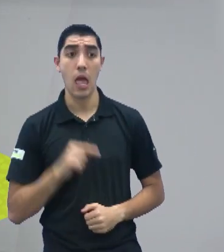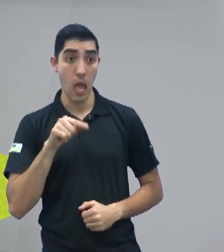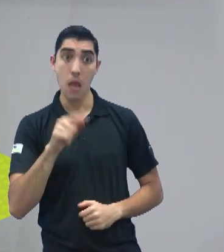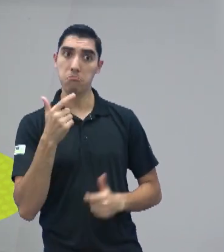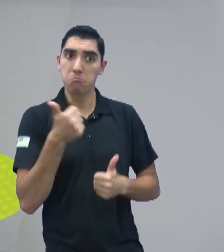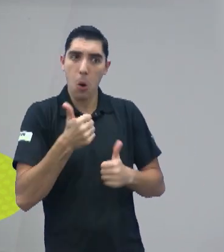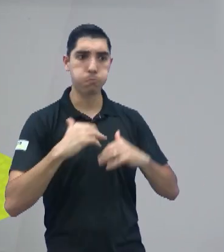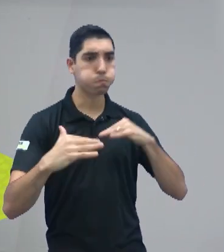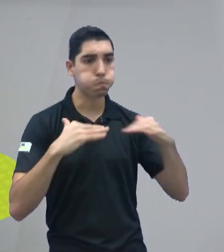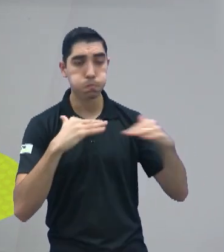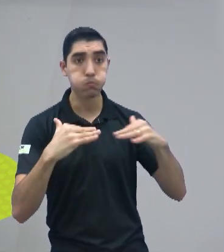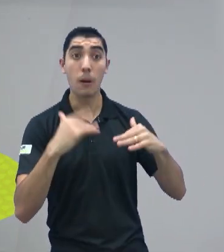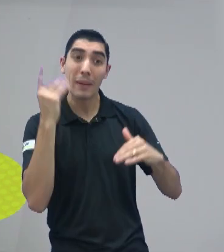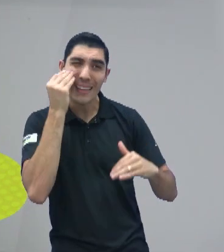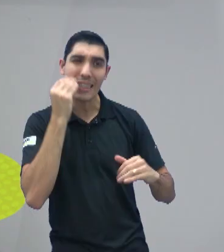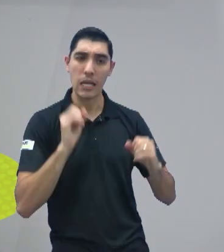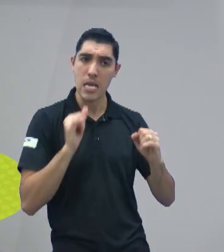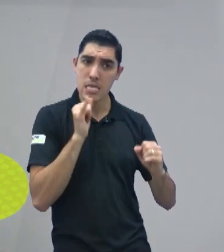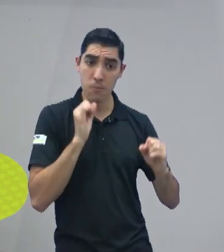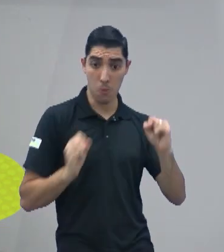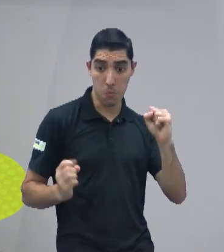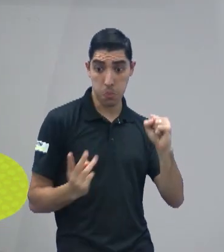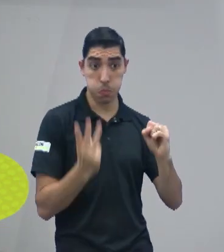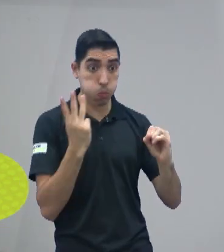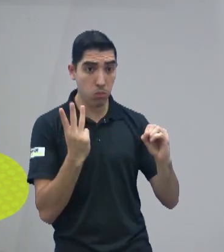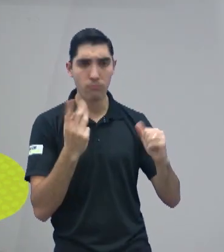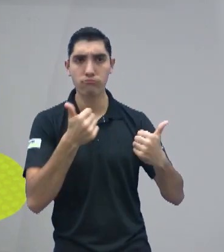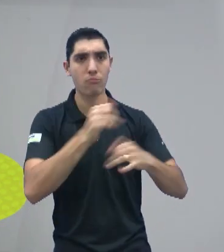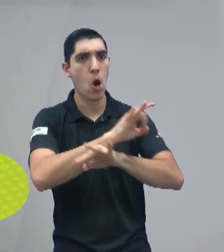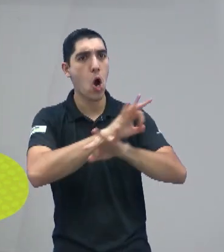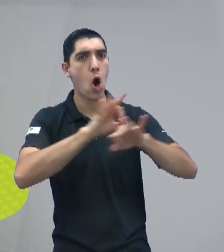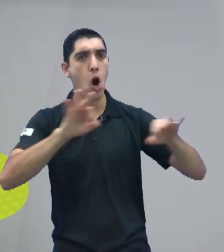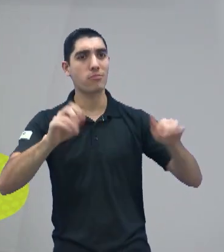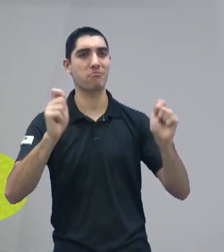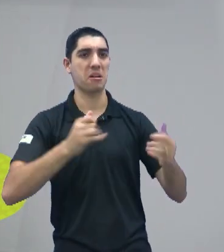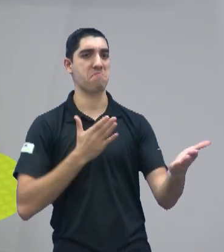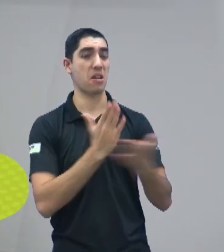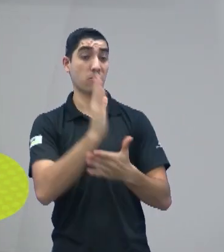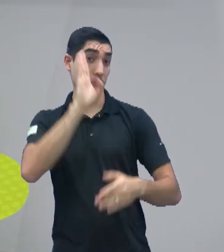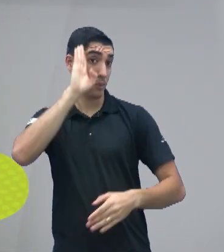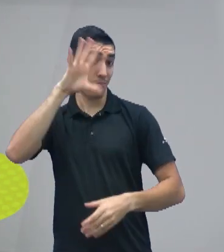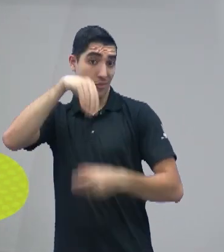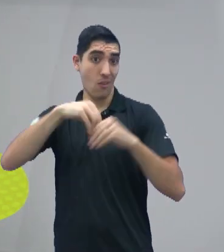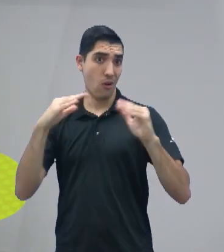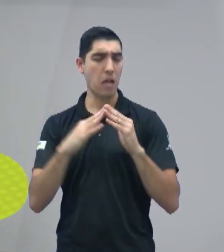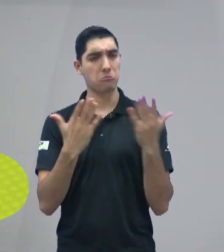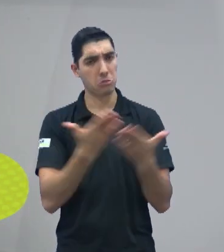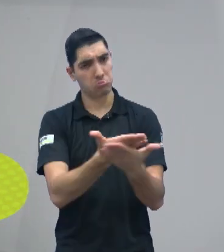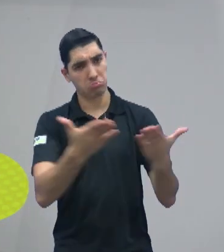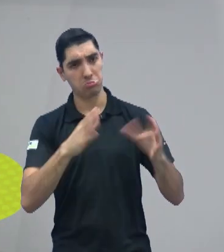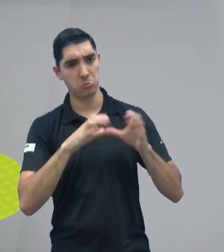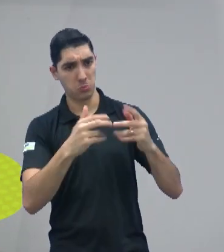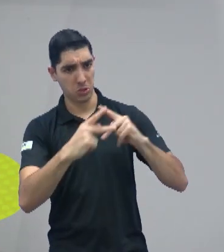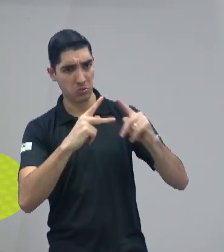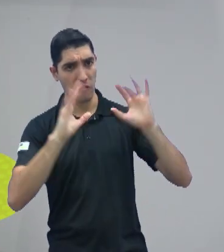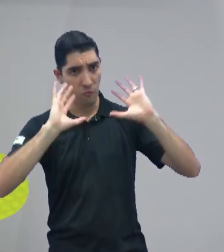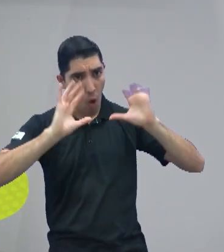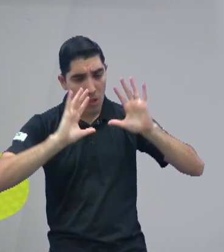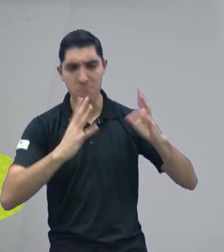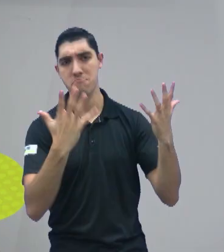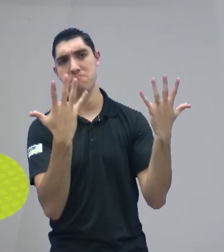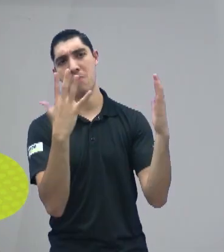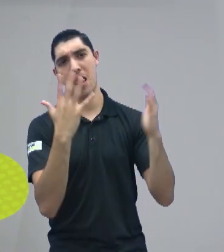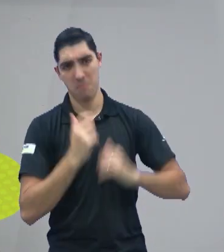pelo menos 3-1, fez 3-0, fazer valer ali o mando de quadra. Parabéns a toda a equipe. Agora está mais próximo